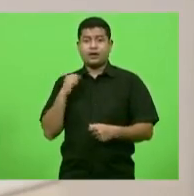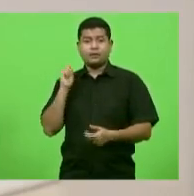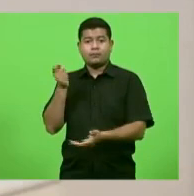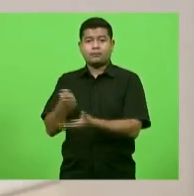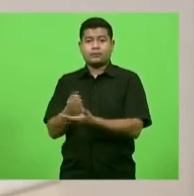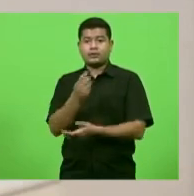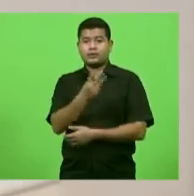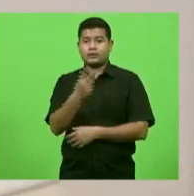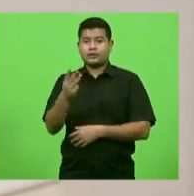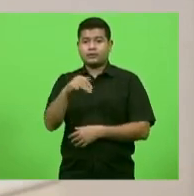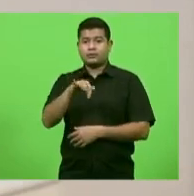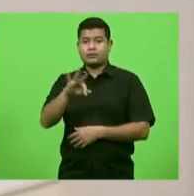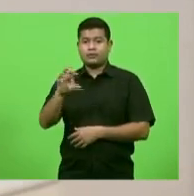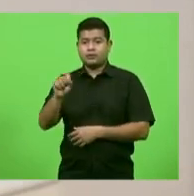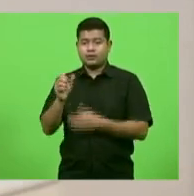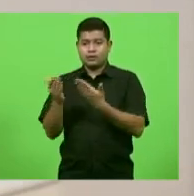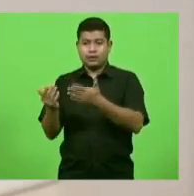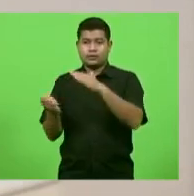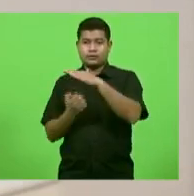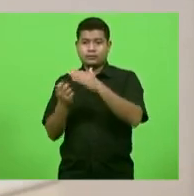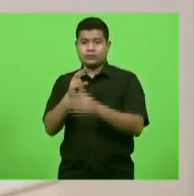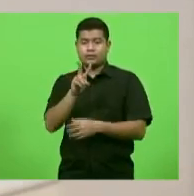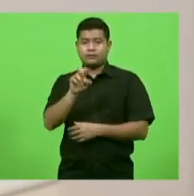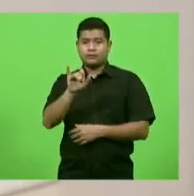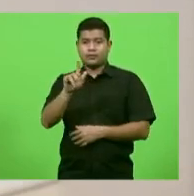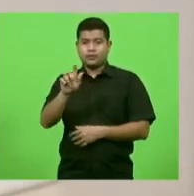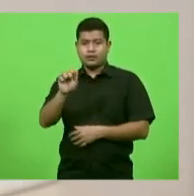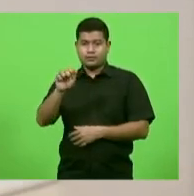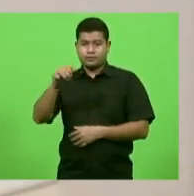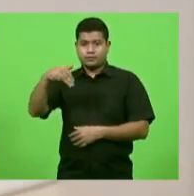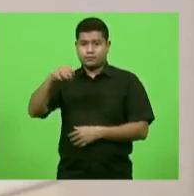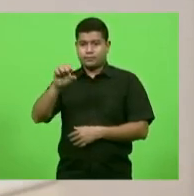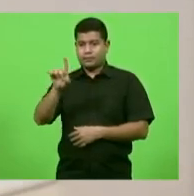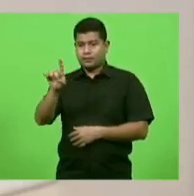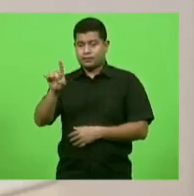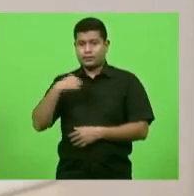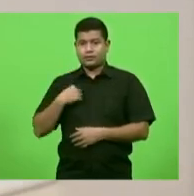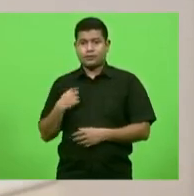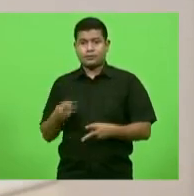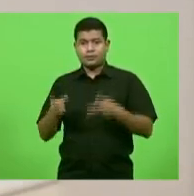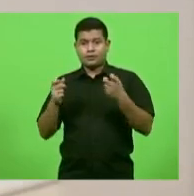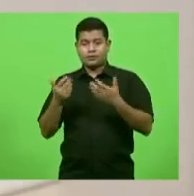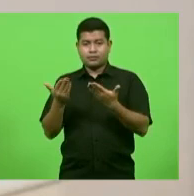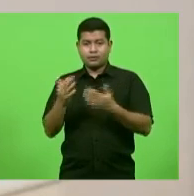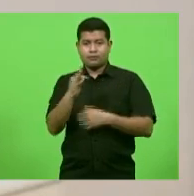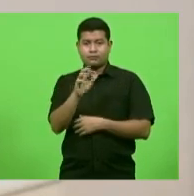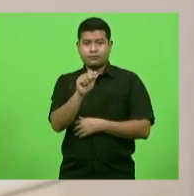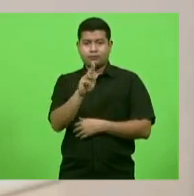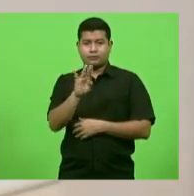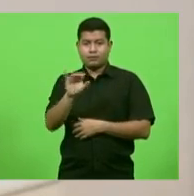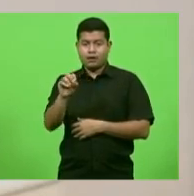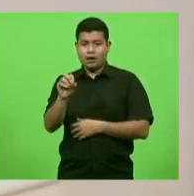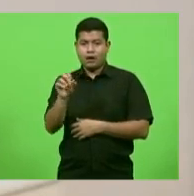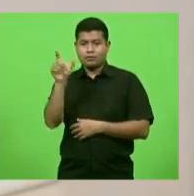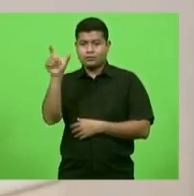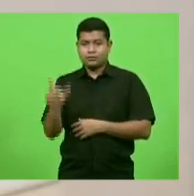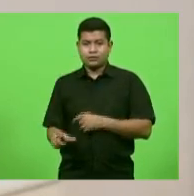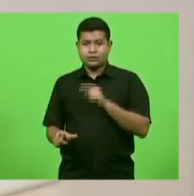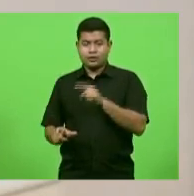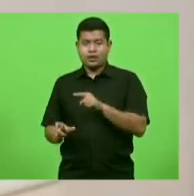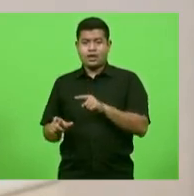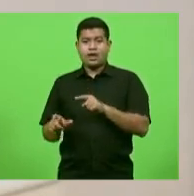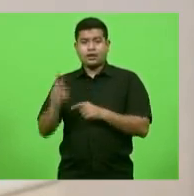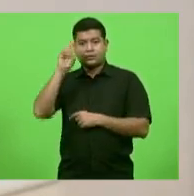R$ 33 milhões à empresa Veiga Med. Observa-se que Fábio Guasti, uma das pessoas interpostas da empresa Veiga